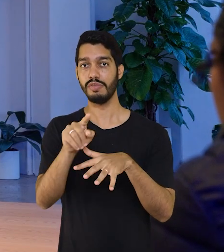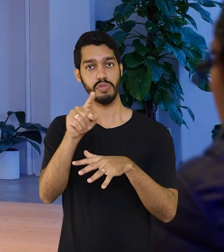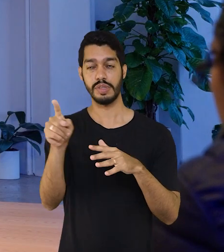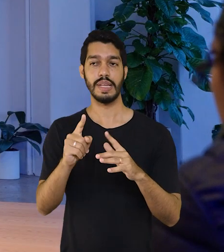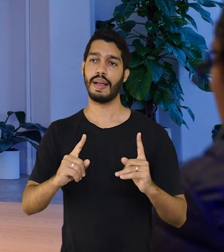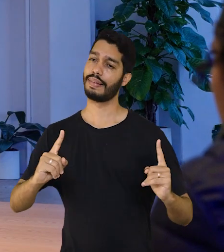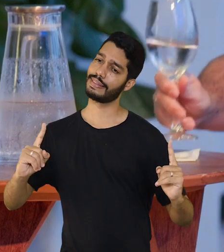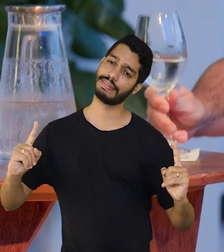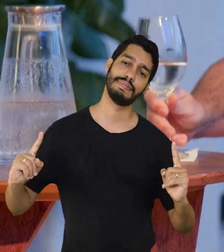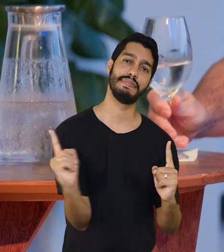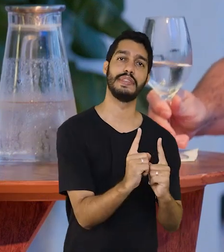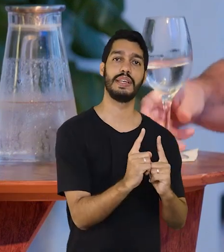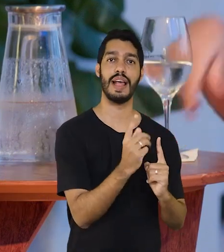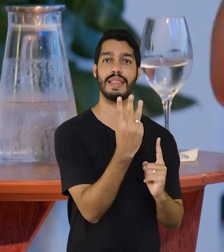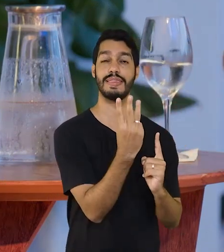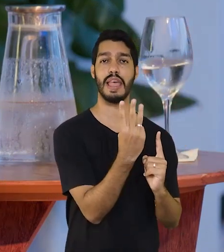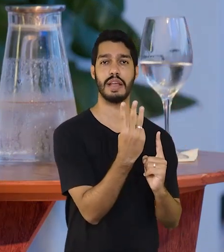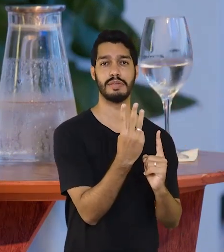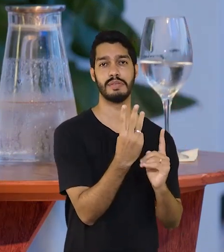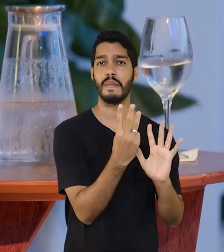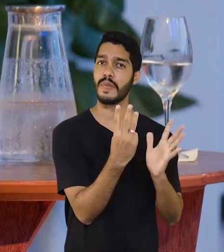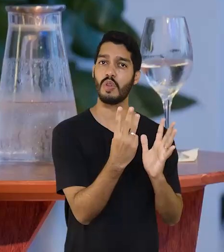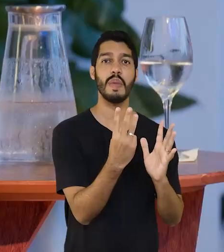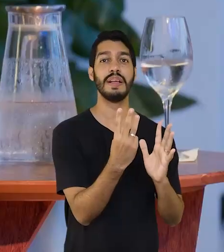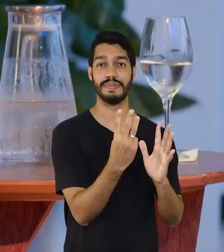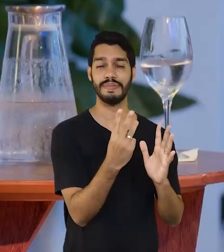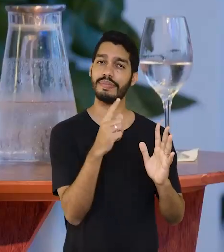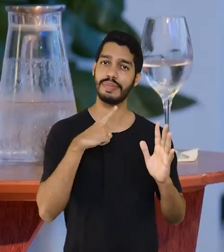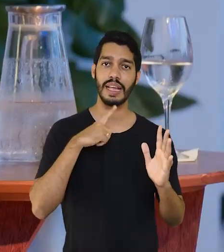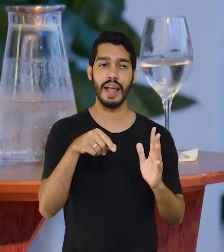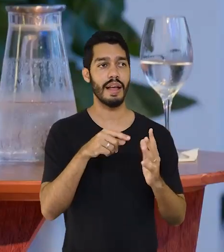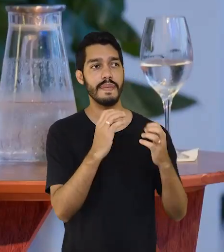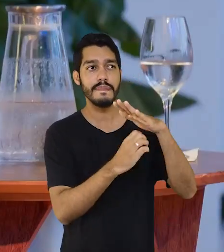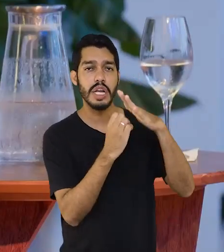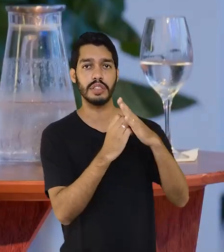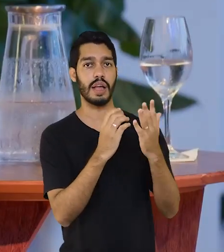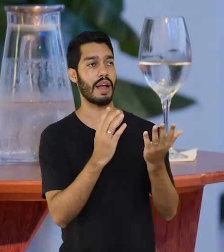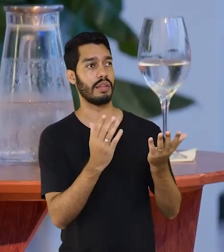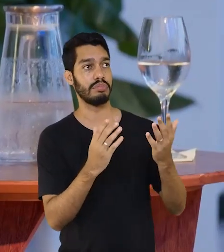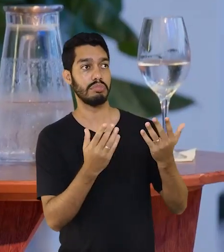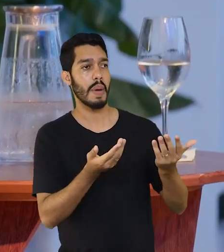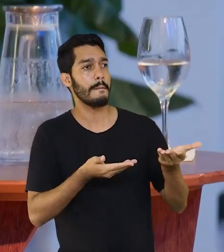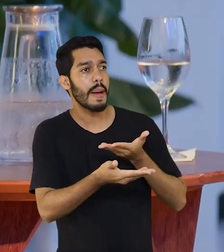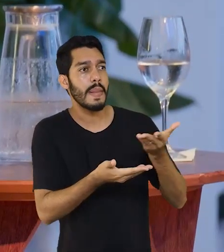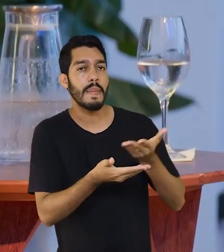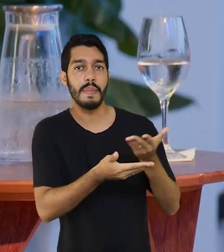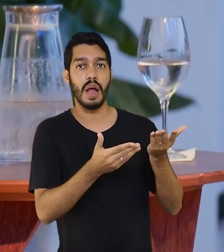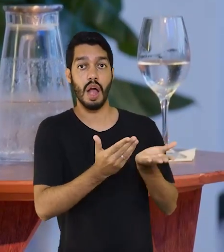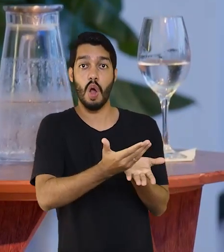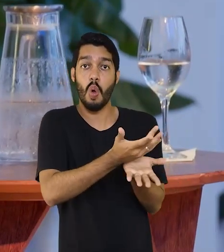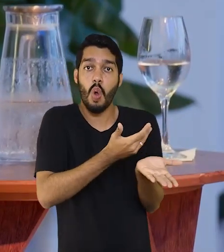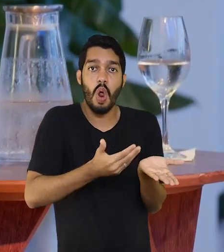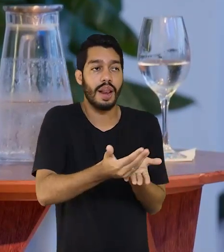esse processo de coleta, análise, né, do começo ao fim dentro de uma grande empresa. Basicamente, o valor agregado que vocês